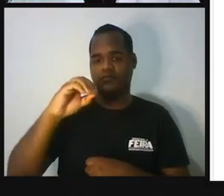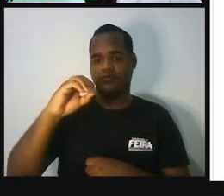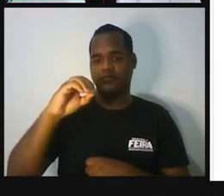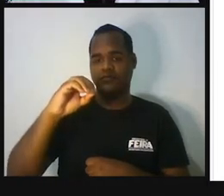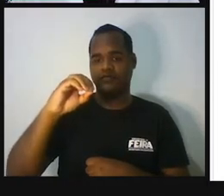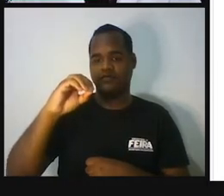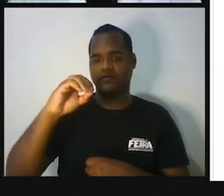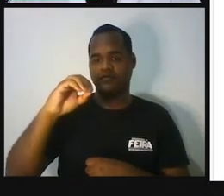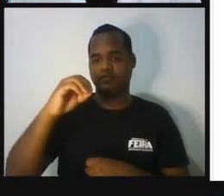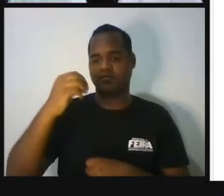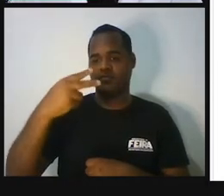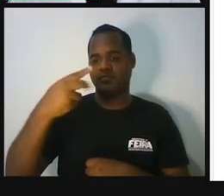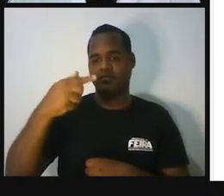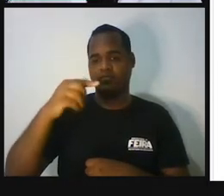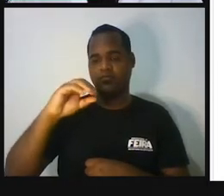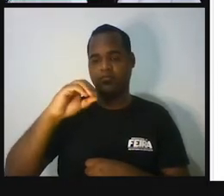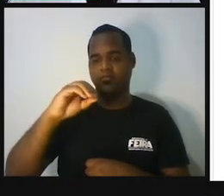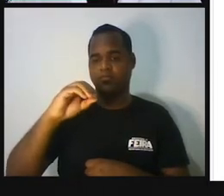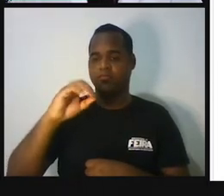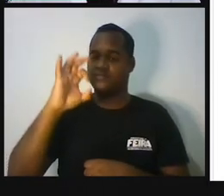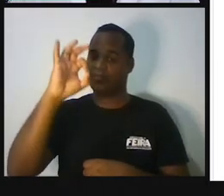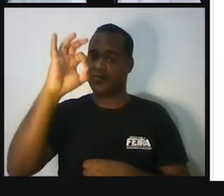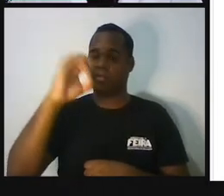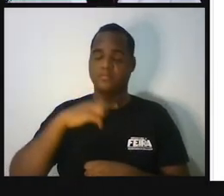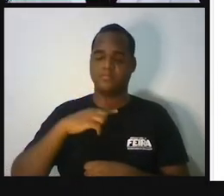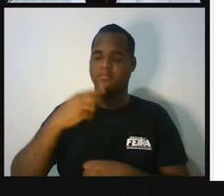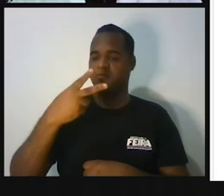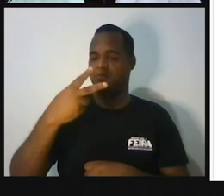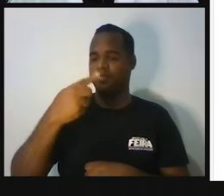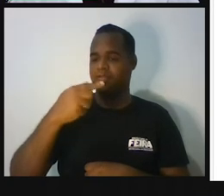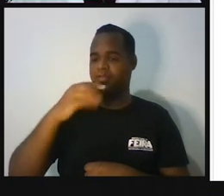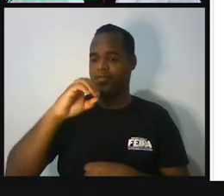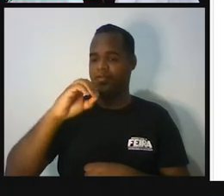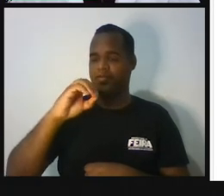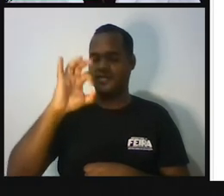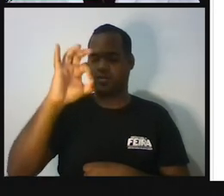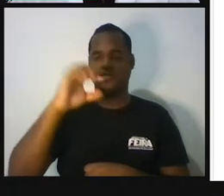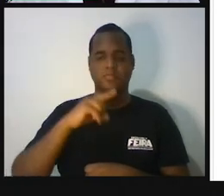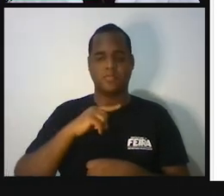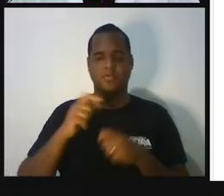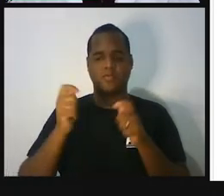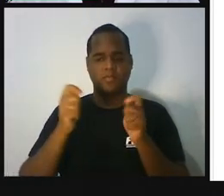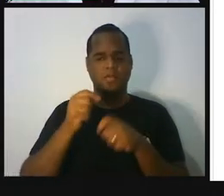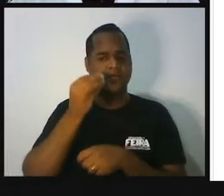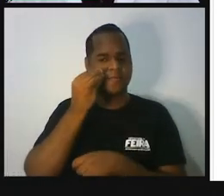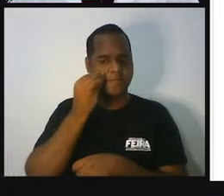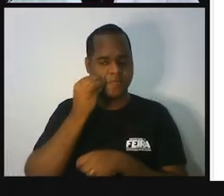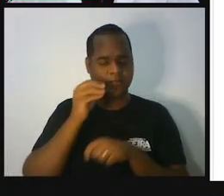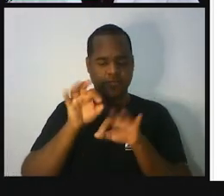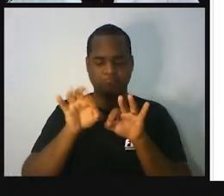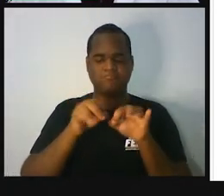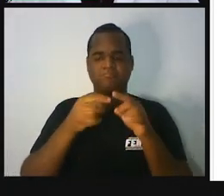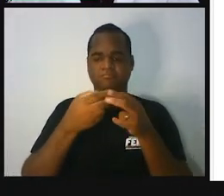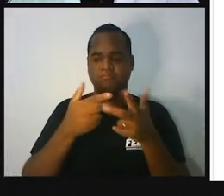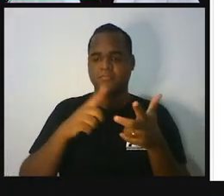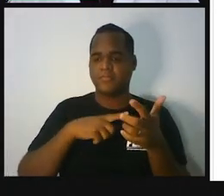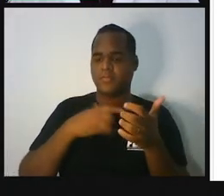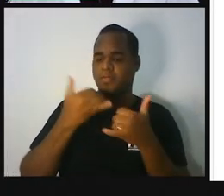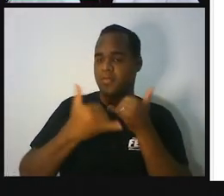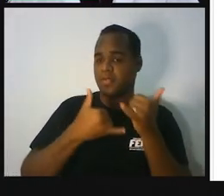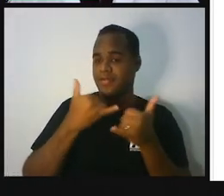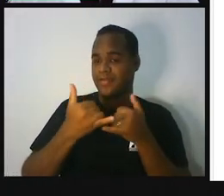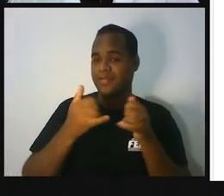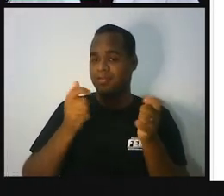e olha só 270 graus e aí dá para gente fazer uma brincadeira